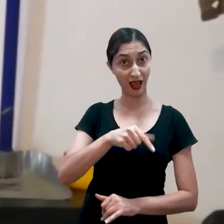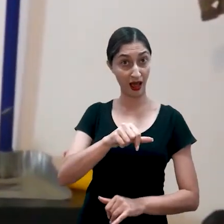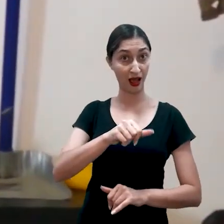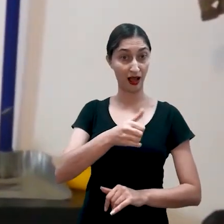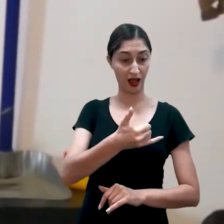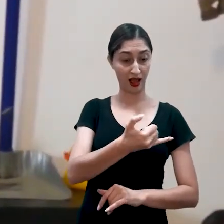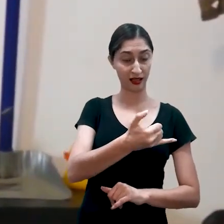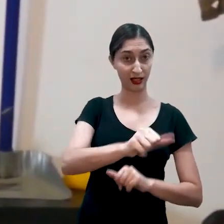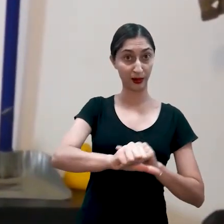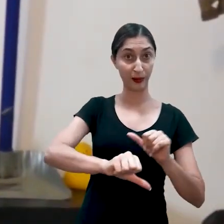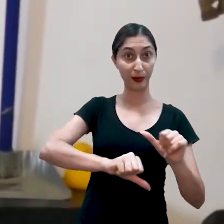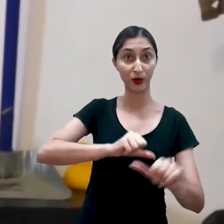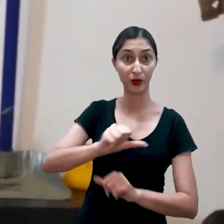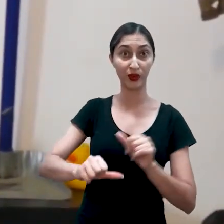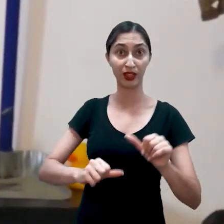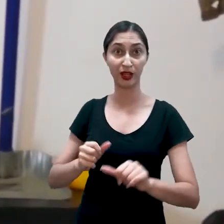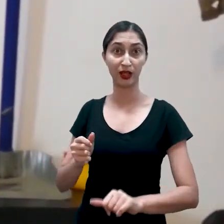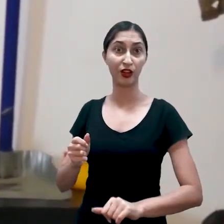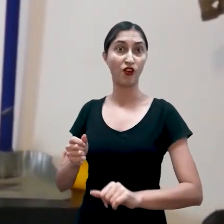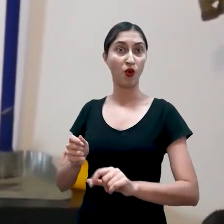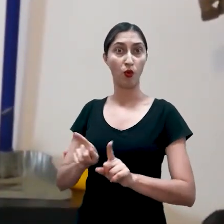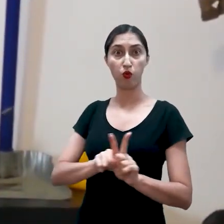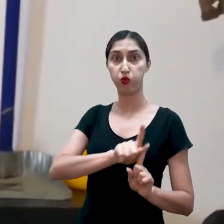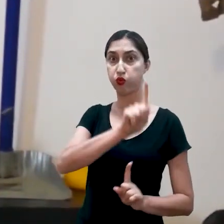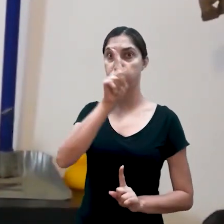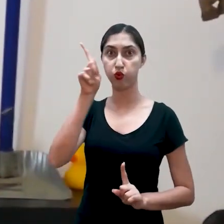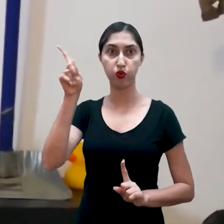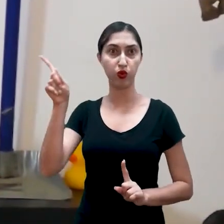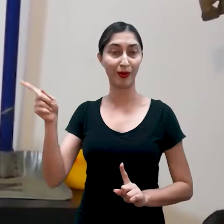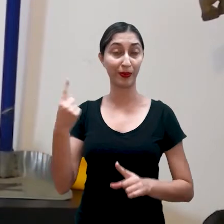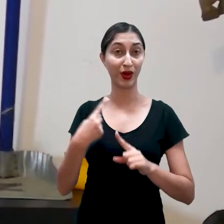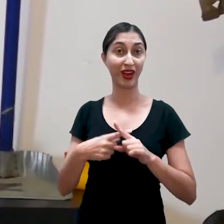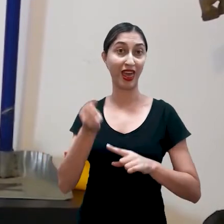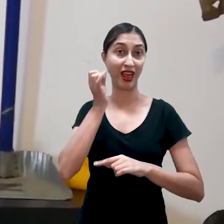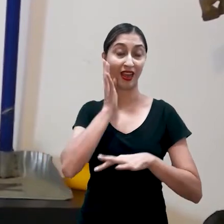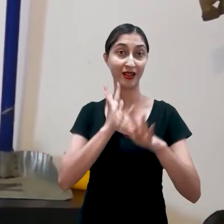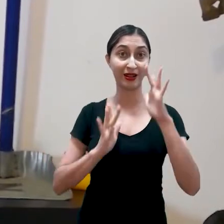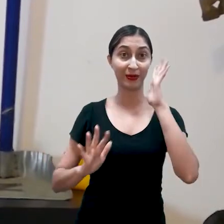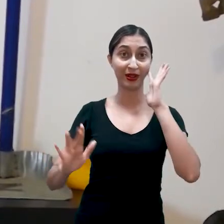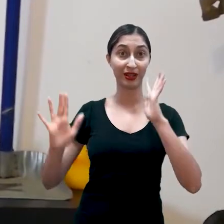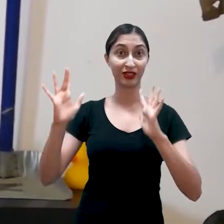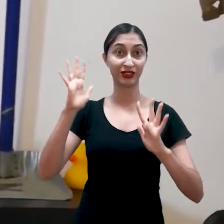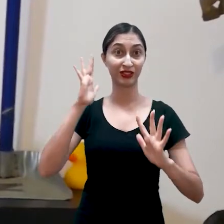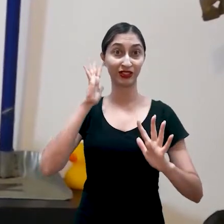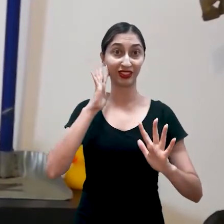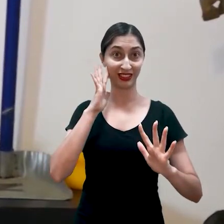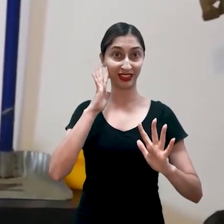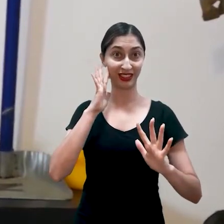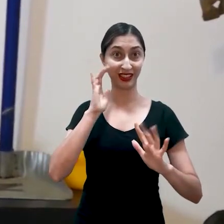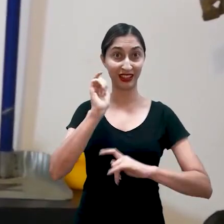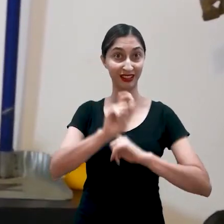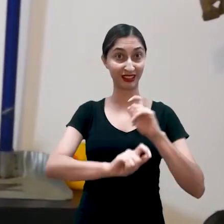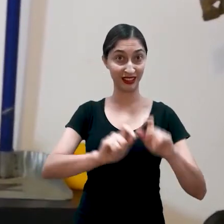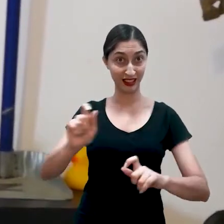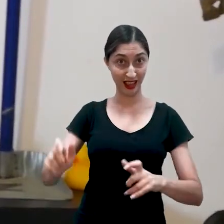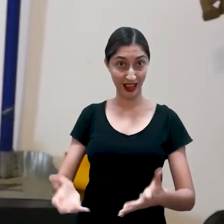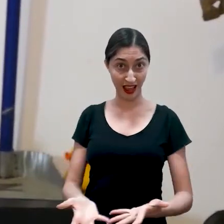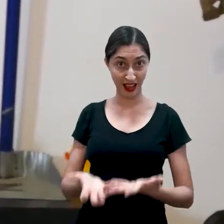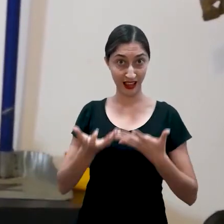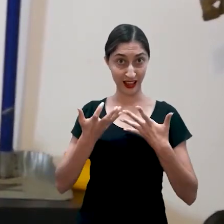caneta e vira um foguete na imaginação de quem